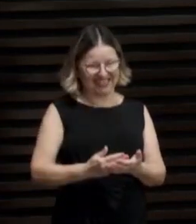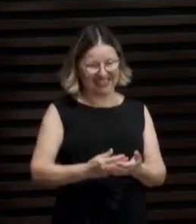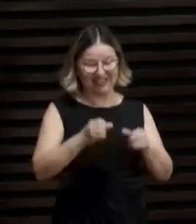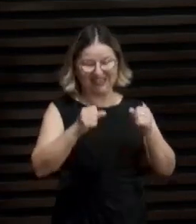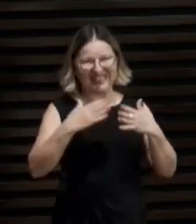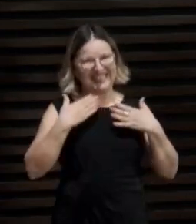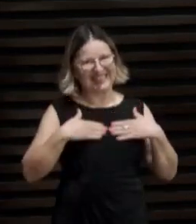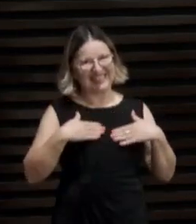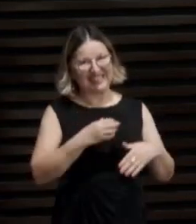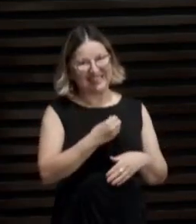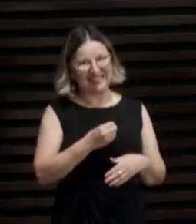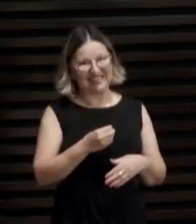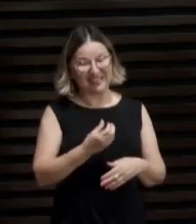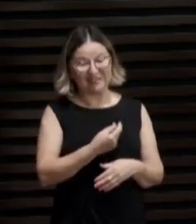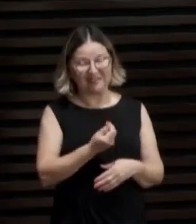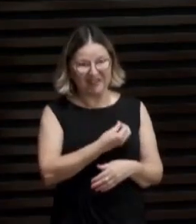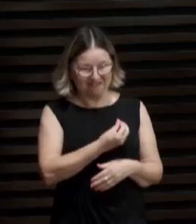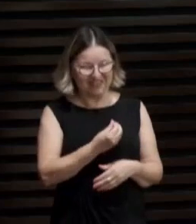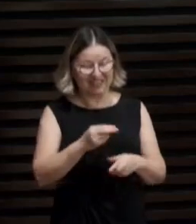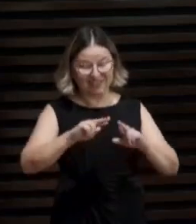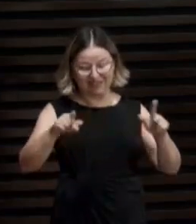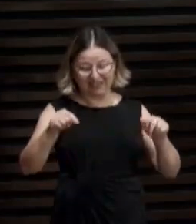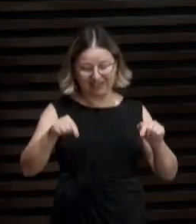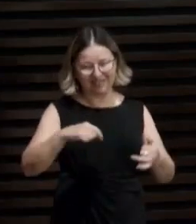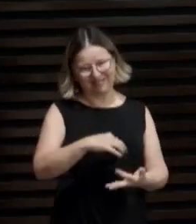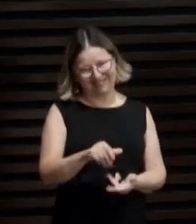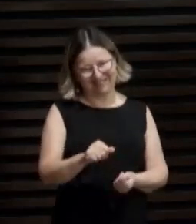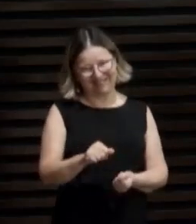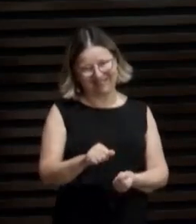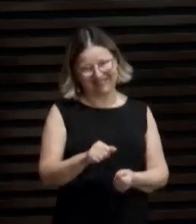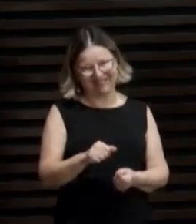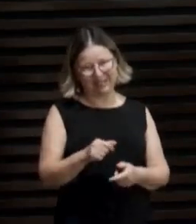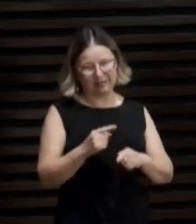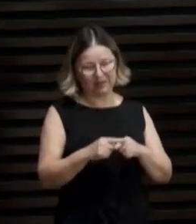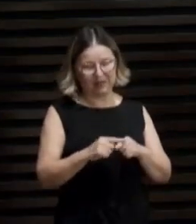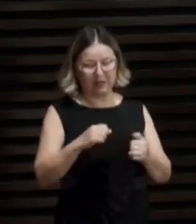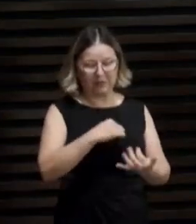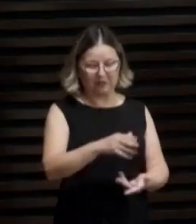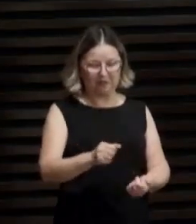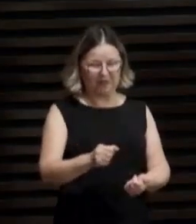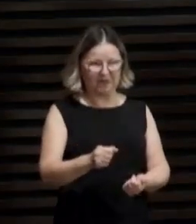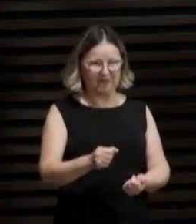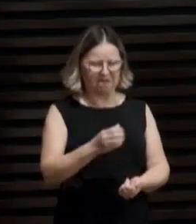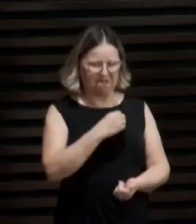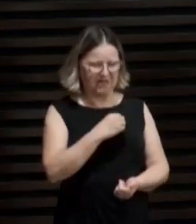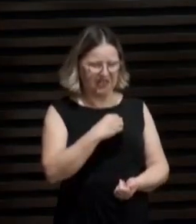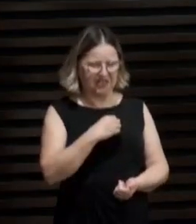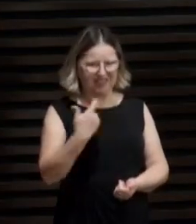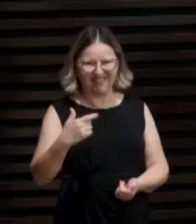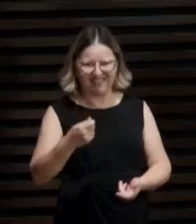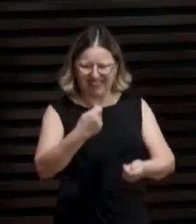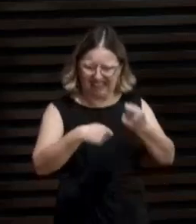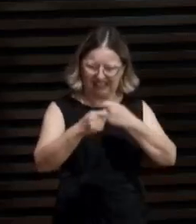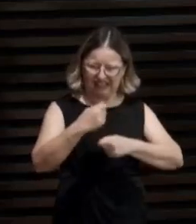descansar e viver uma vida diferente do mundo. Porque nós vimos pela palavra de Deus que esse mundo está caído, não há negócio com esse mundo.